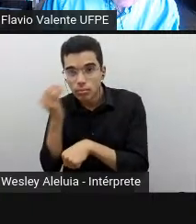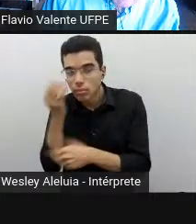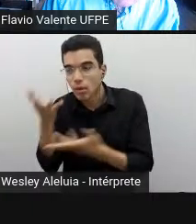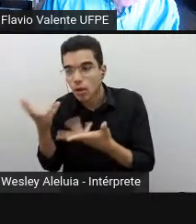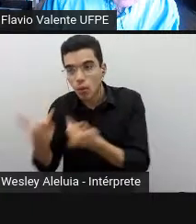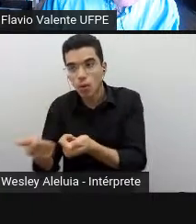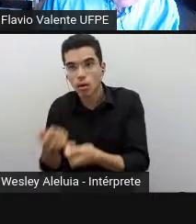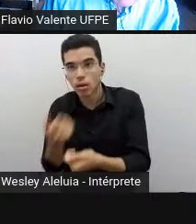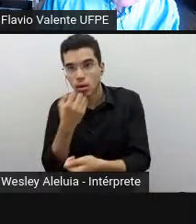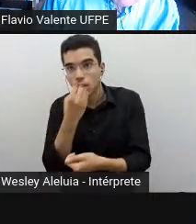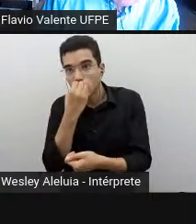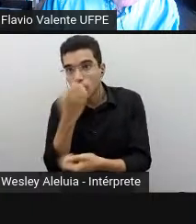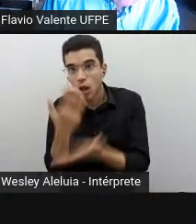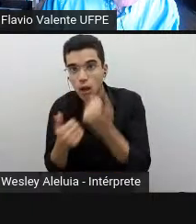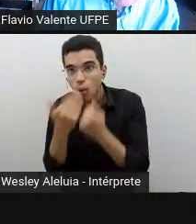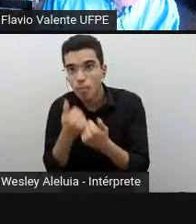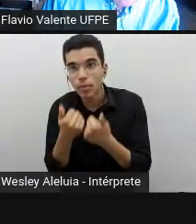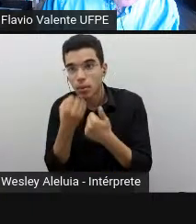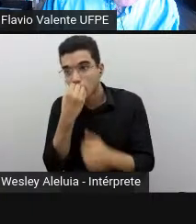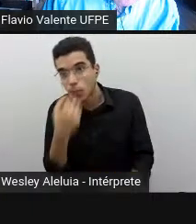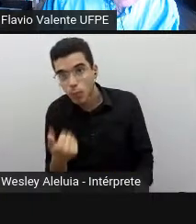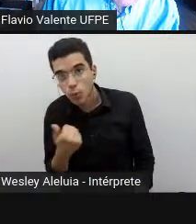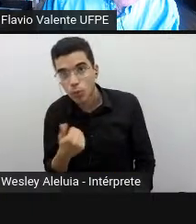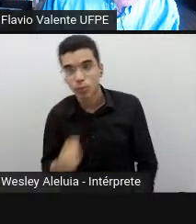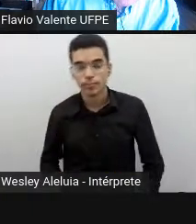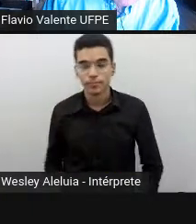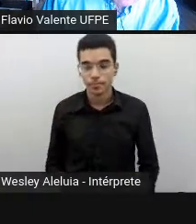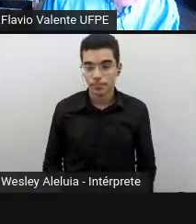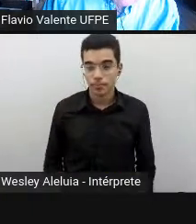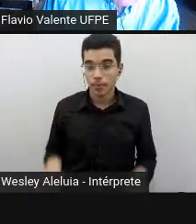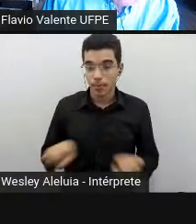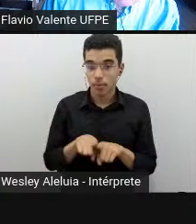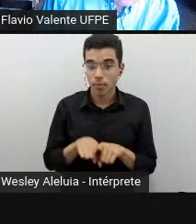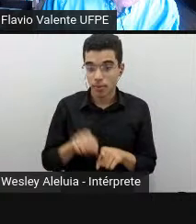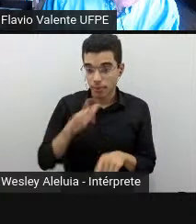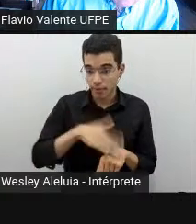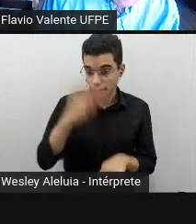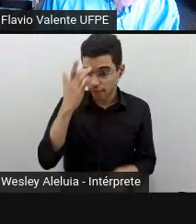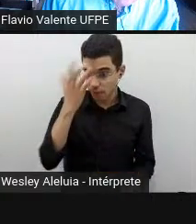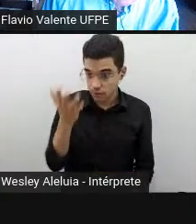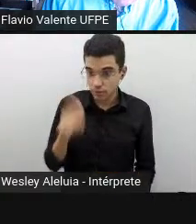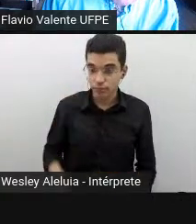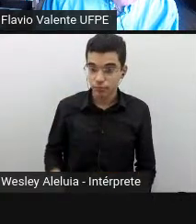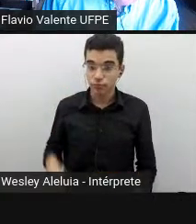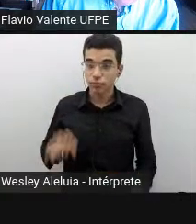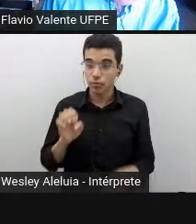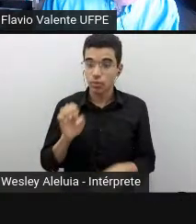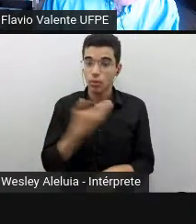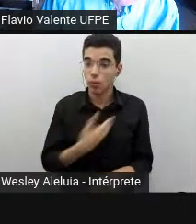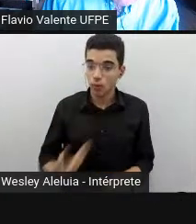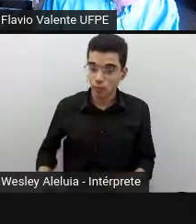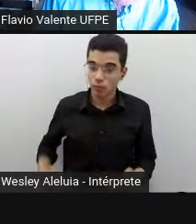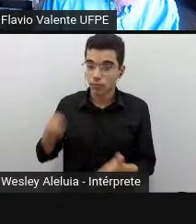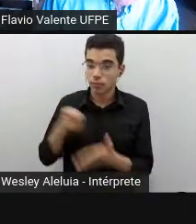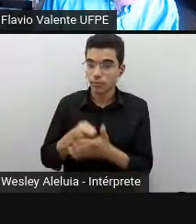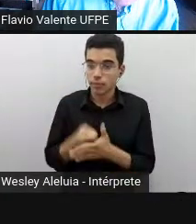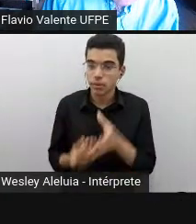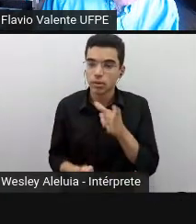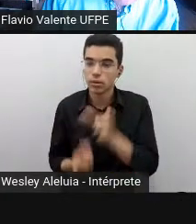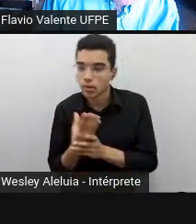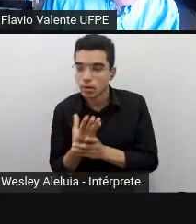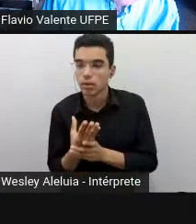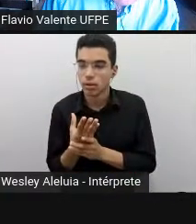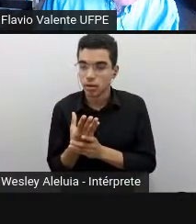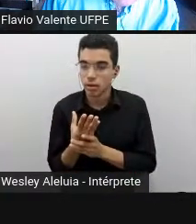deve apoiar e aportar mecanismos e condições para que os titulares possam desfrutar destes. O que é que eles têm que nós estamos falando aqui? Nós estamos falando